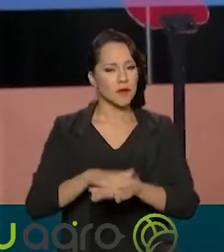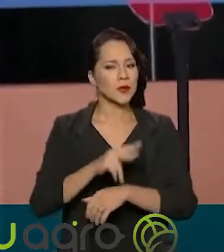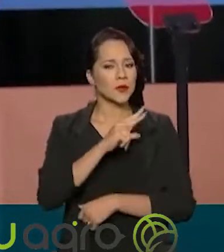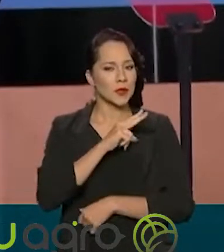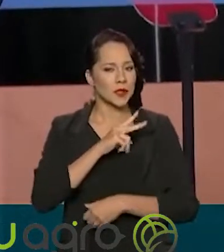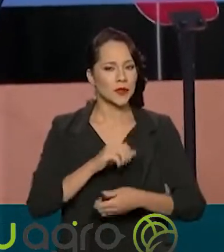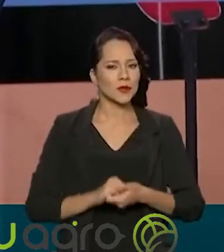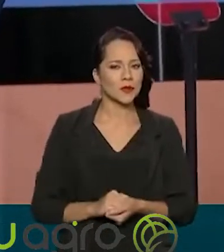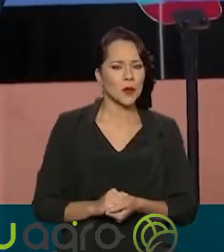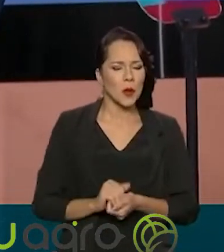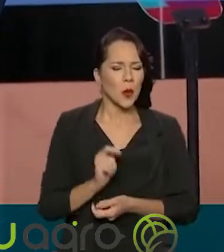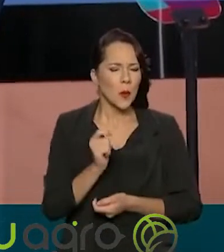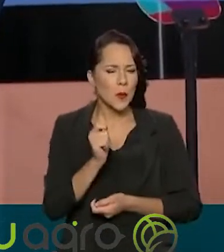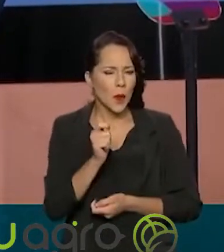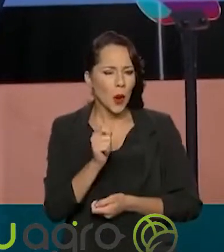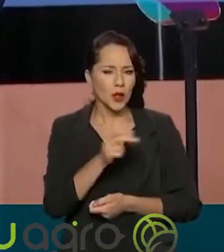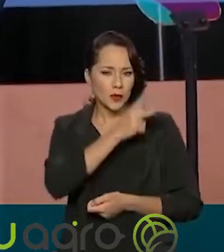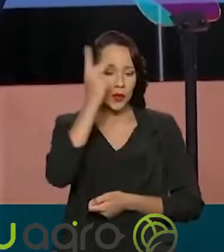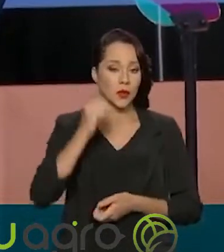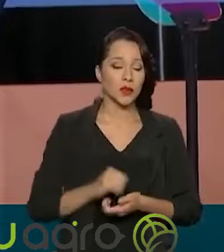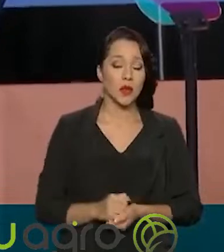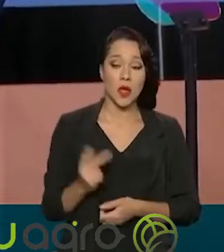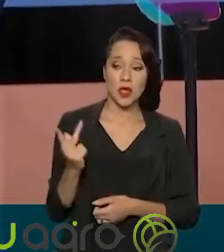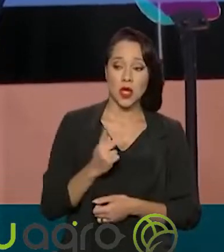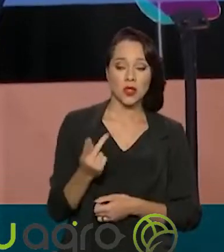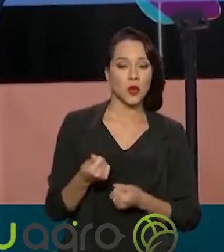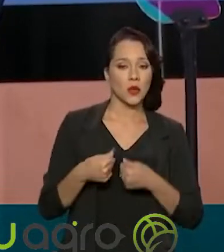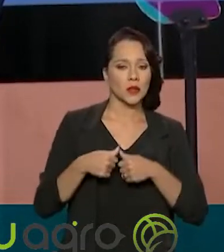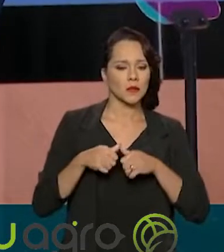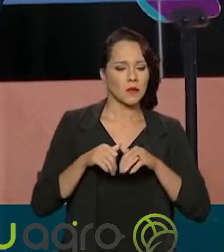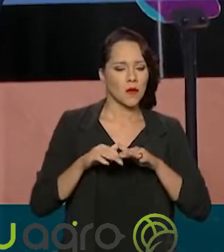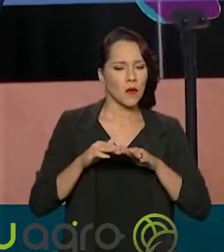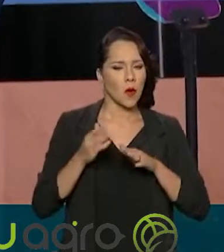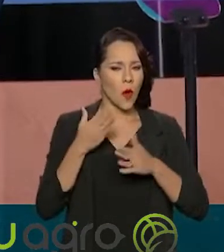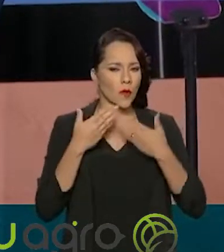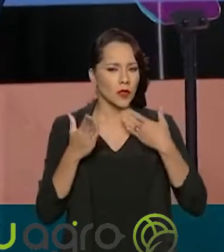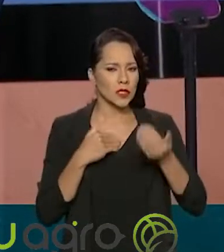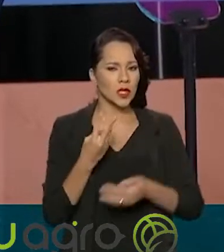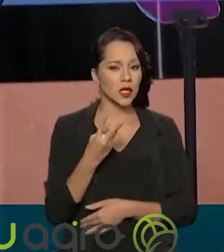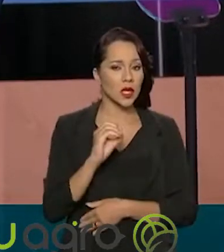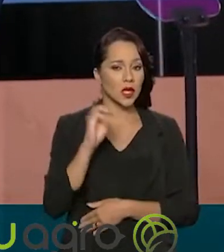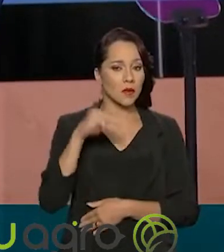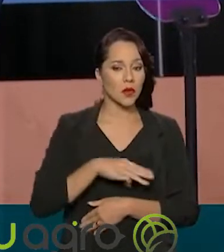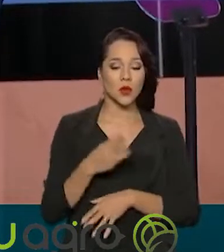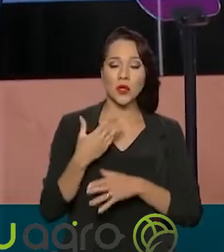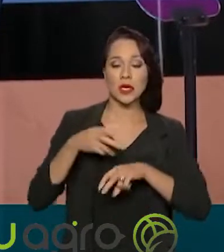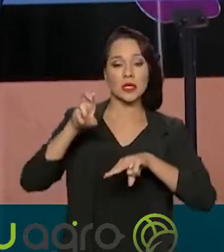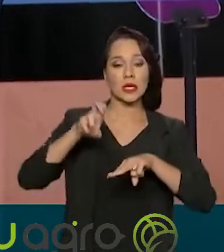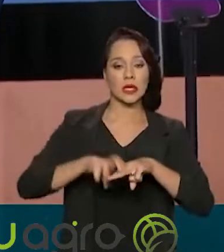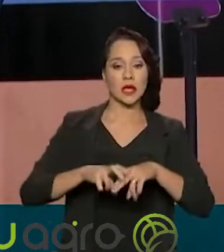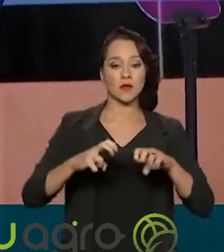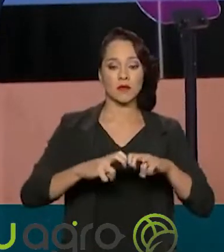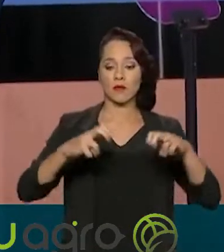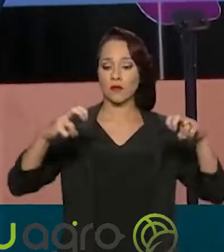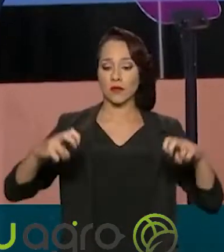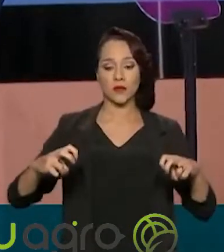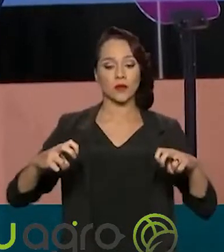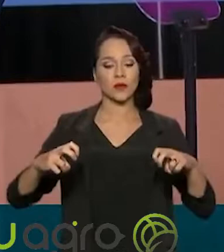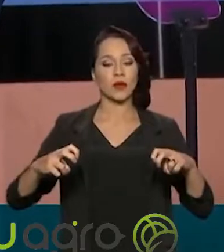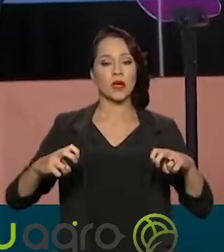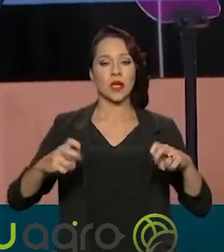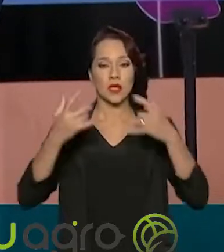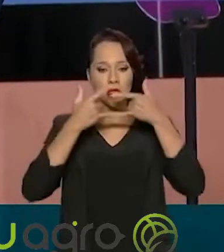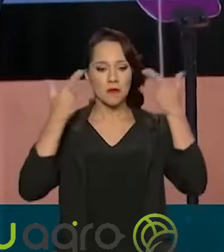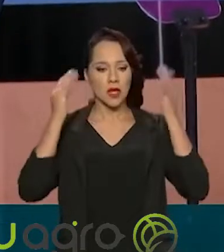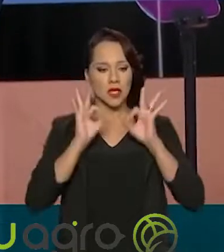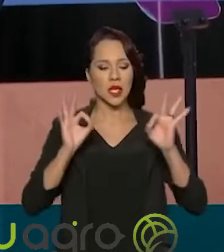com pouquíssimas pessoas. Ficamos por 30 minutos sentados, uma distância inferior de 1 metro e sem